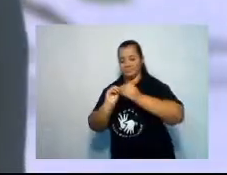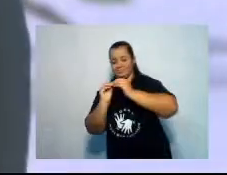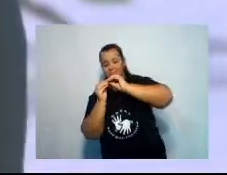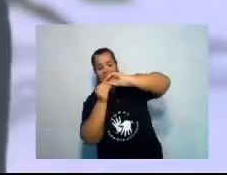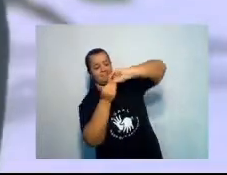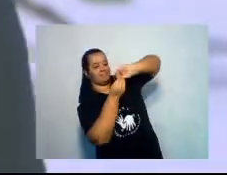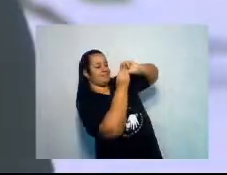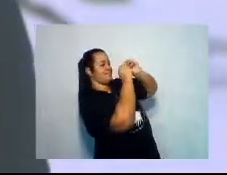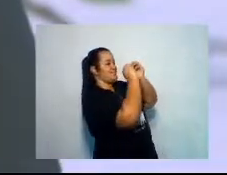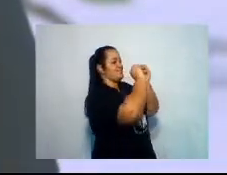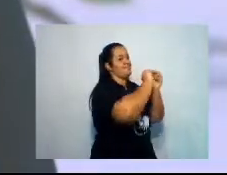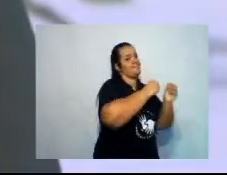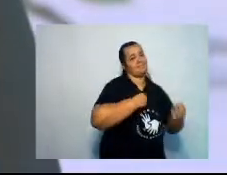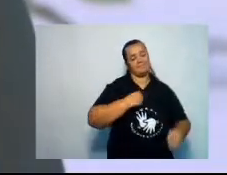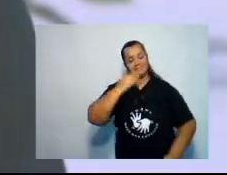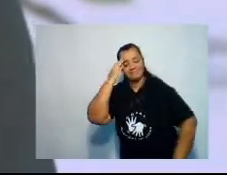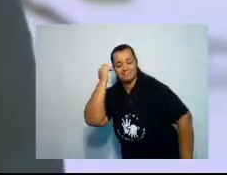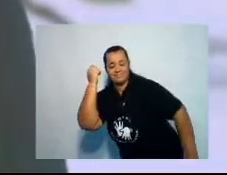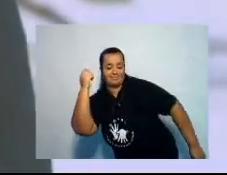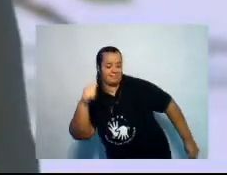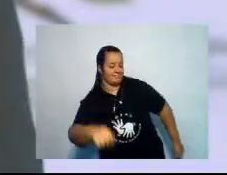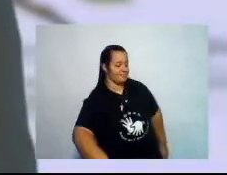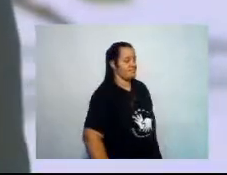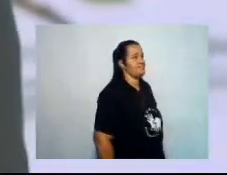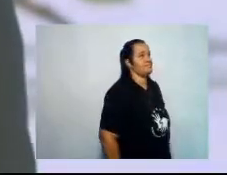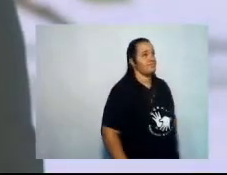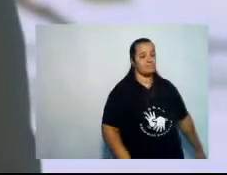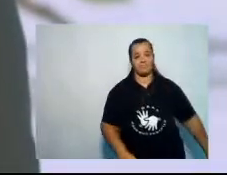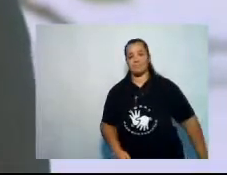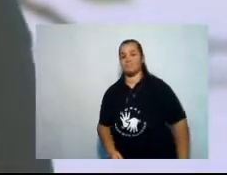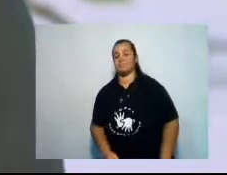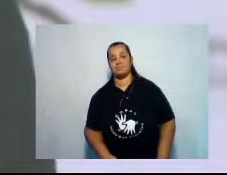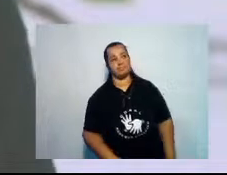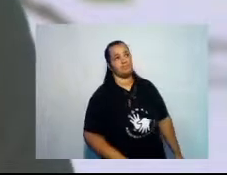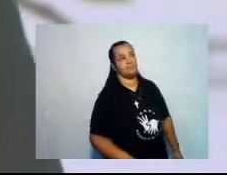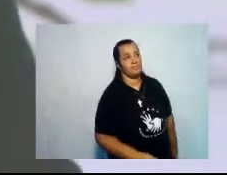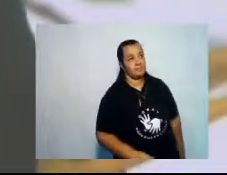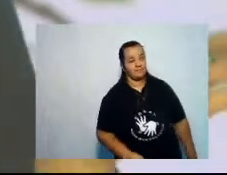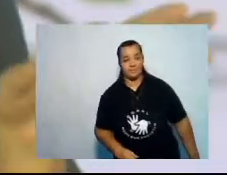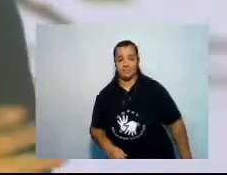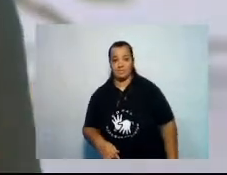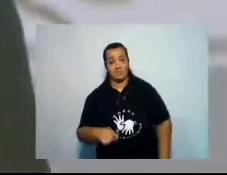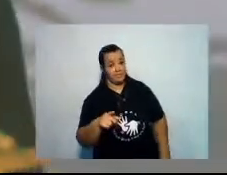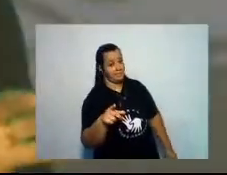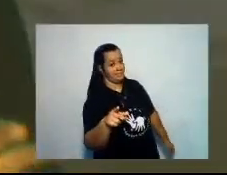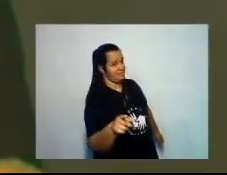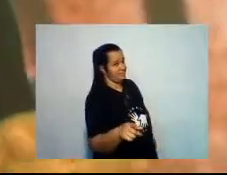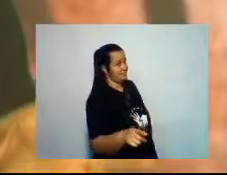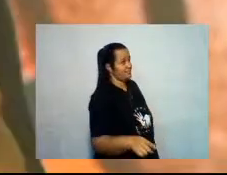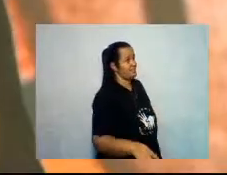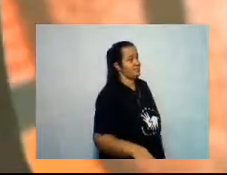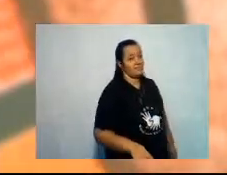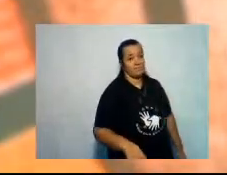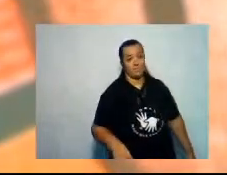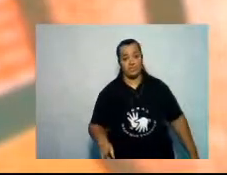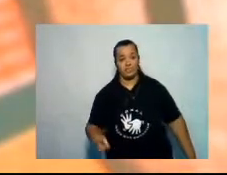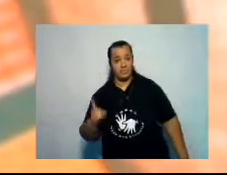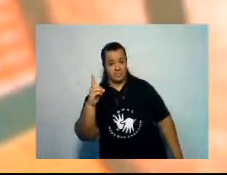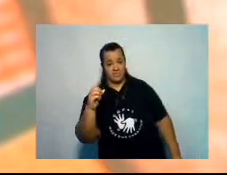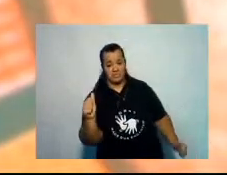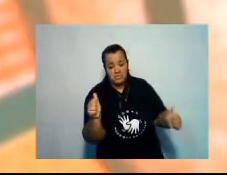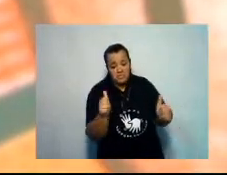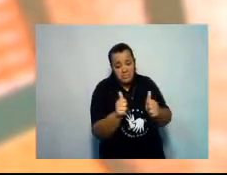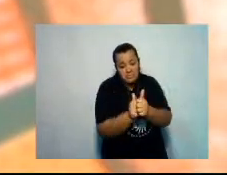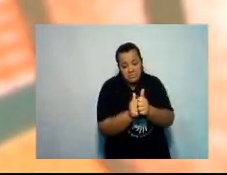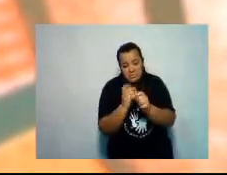tirar seu batom. Deixa comigo que pra isso eu tenho dom. E daí que é o